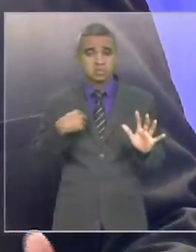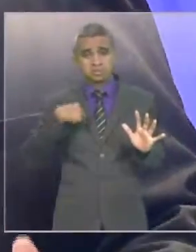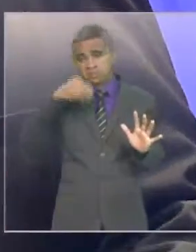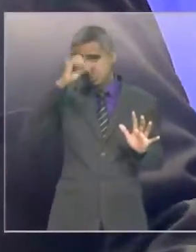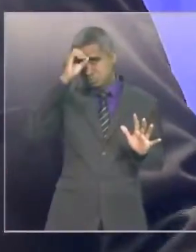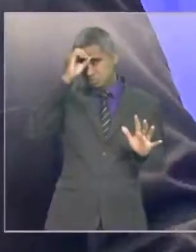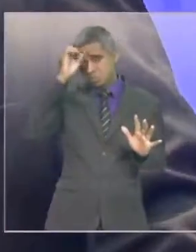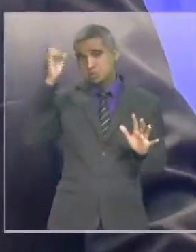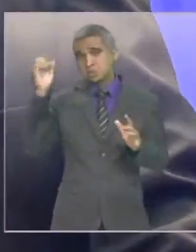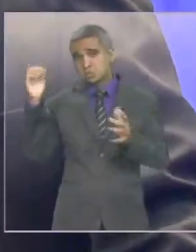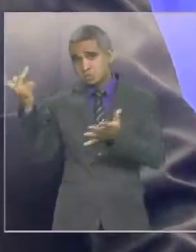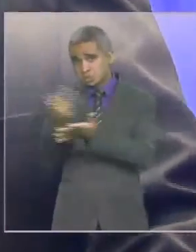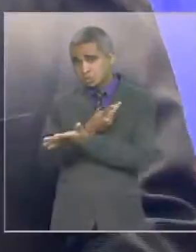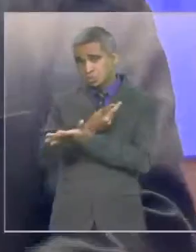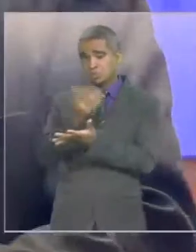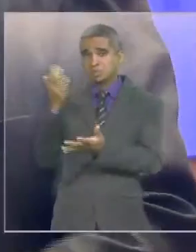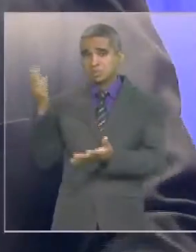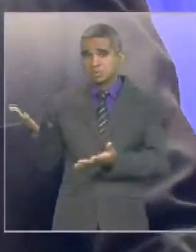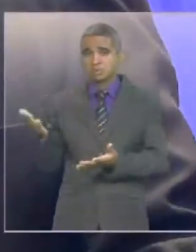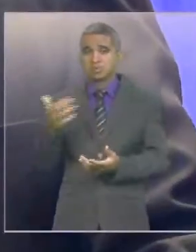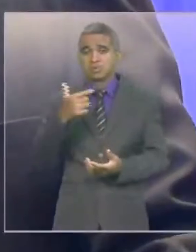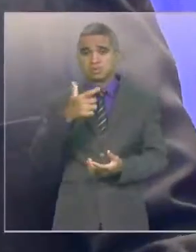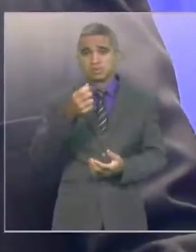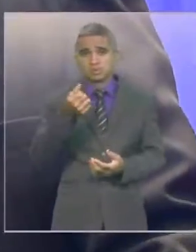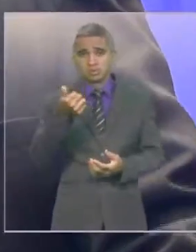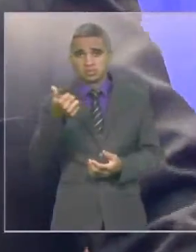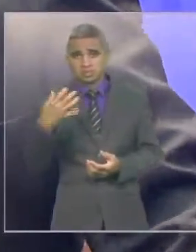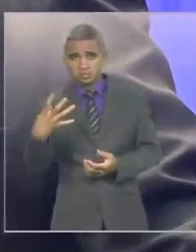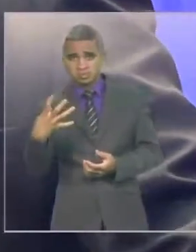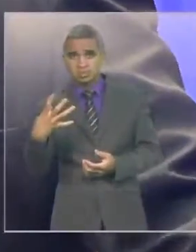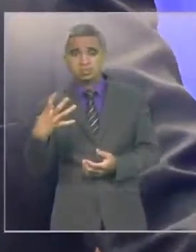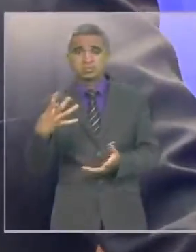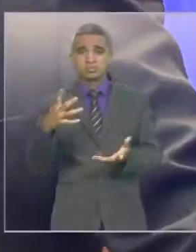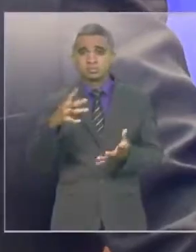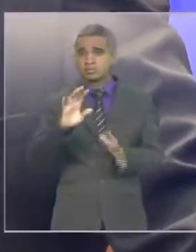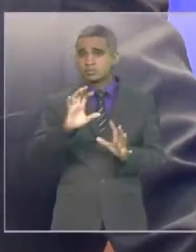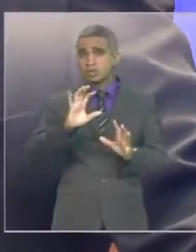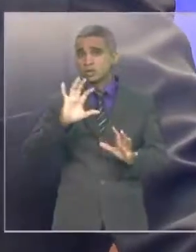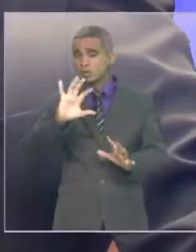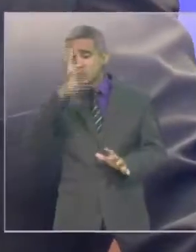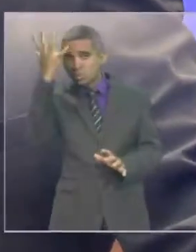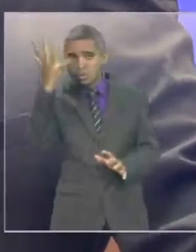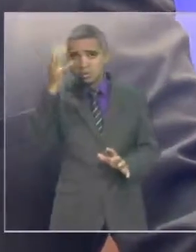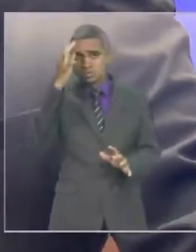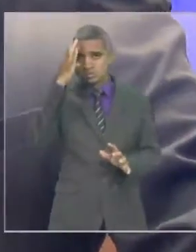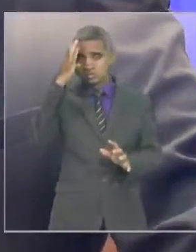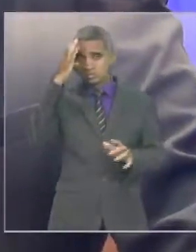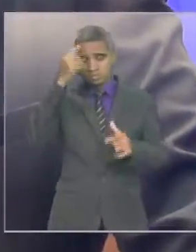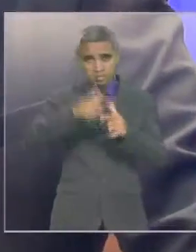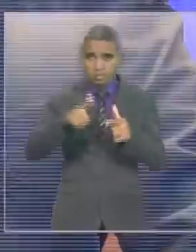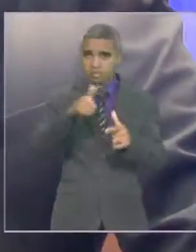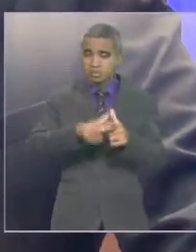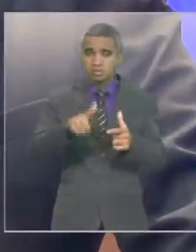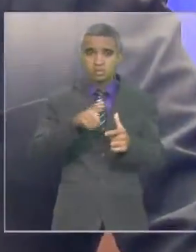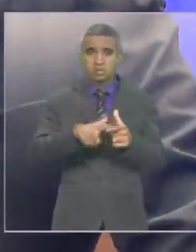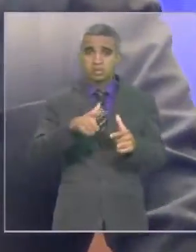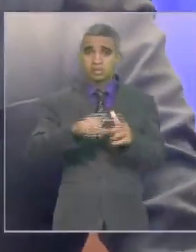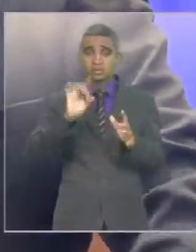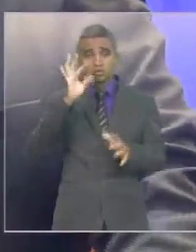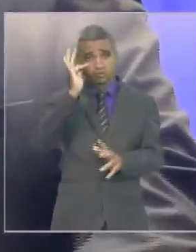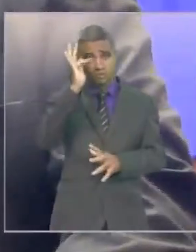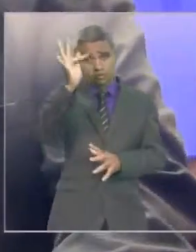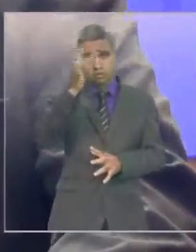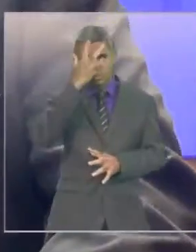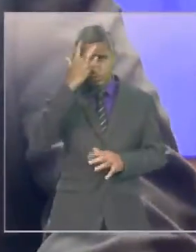14 ver essa surtar não estou dizendo isso que eu não sou especialista somente os especialistas futuramente vão dizer isso mas